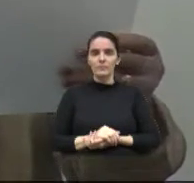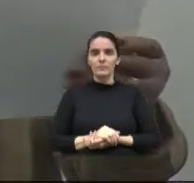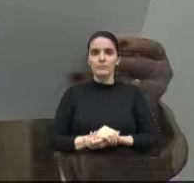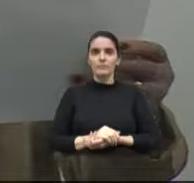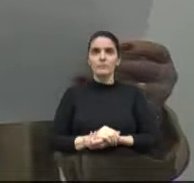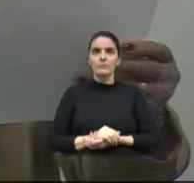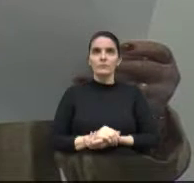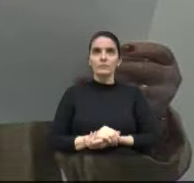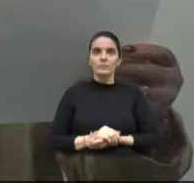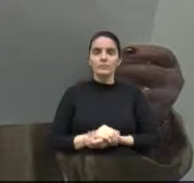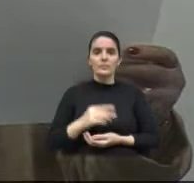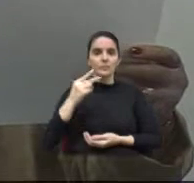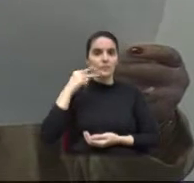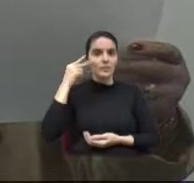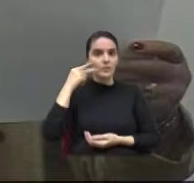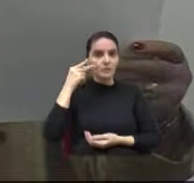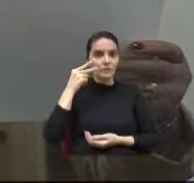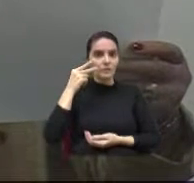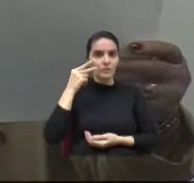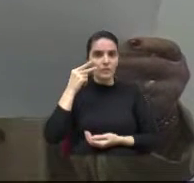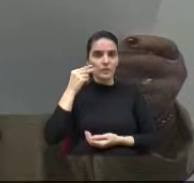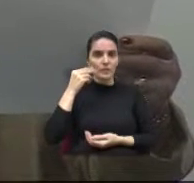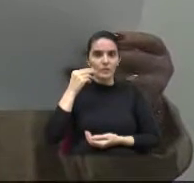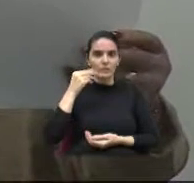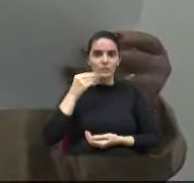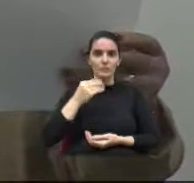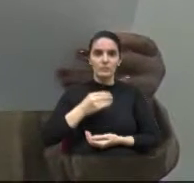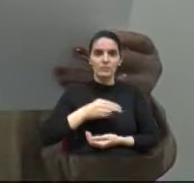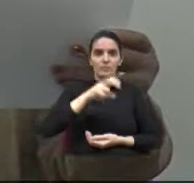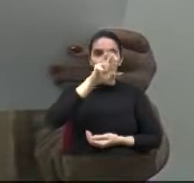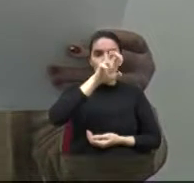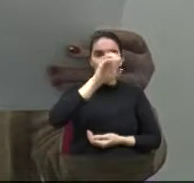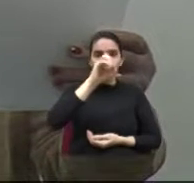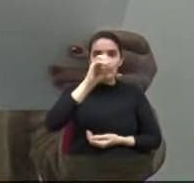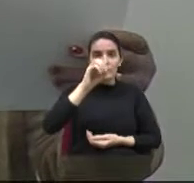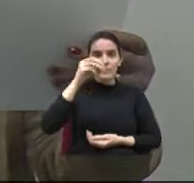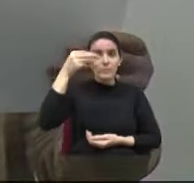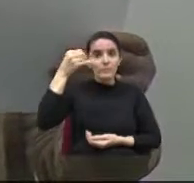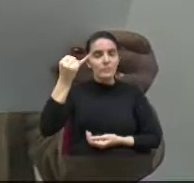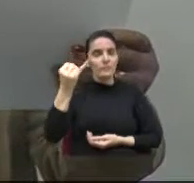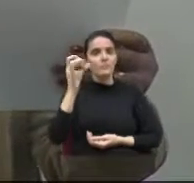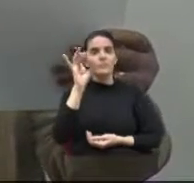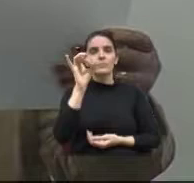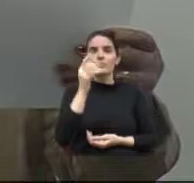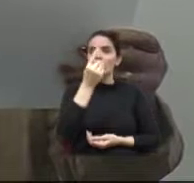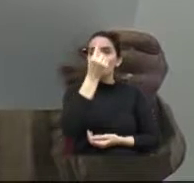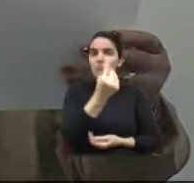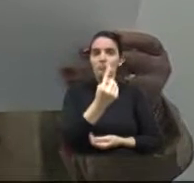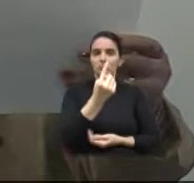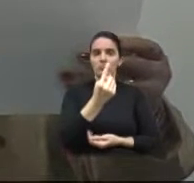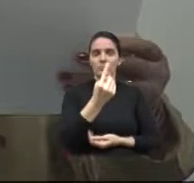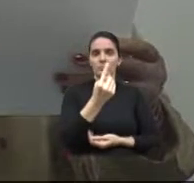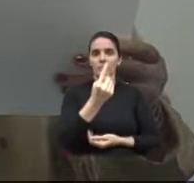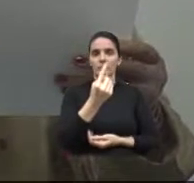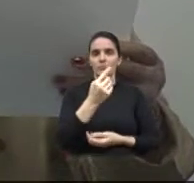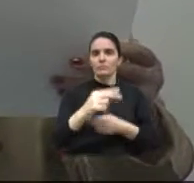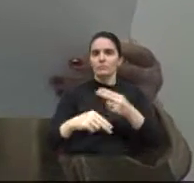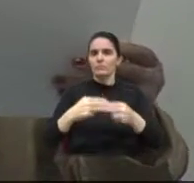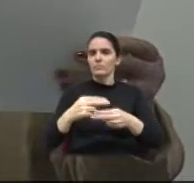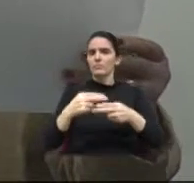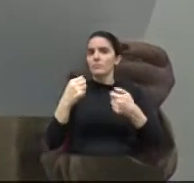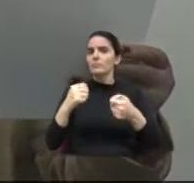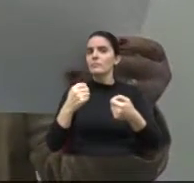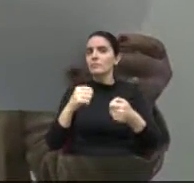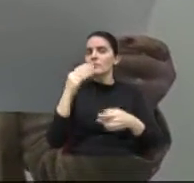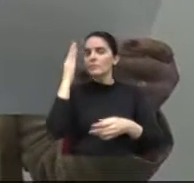Vereadores, 500 mil foi destinado apenas a um órgão. E nós queremos e precisamos saber quais foram